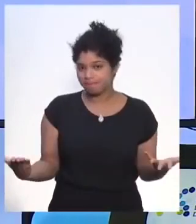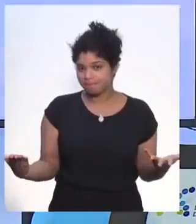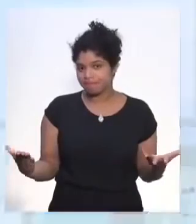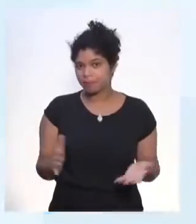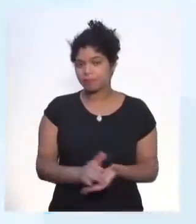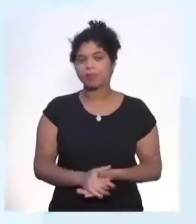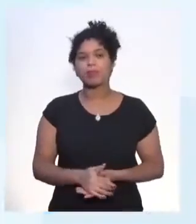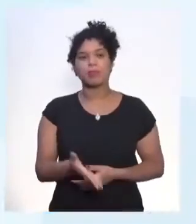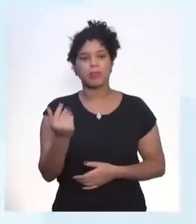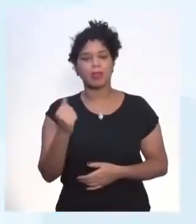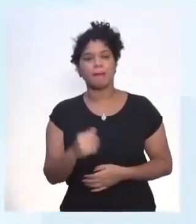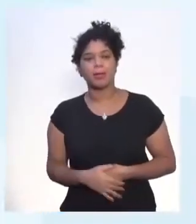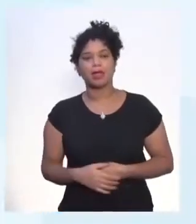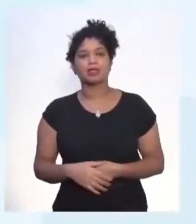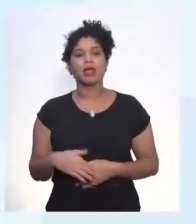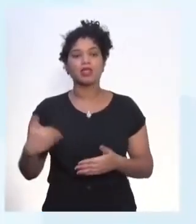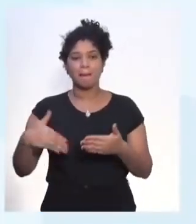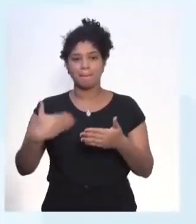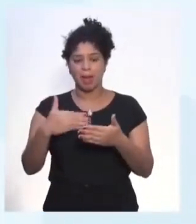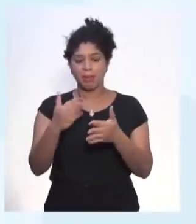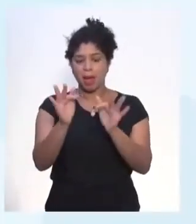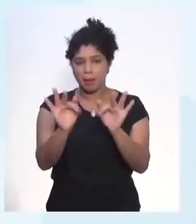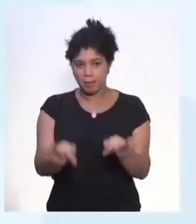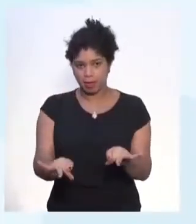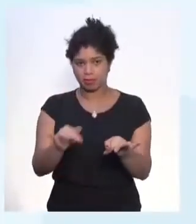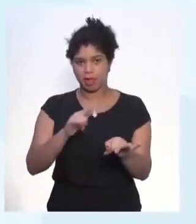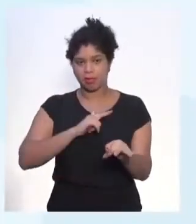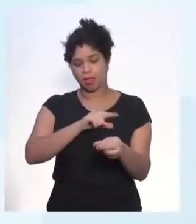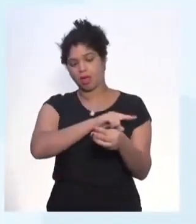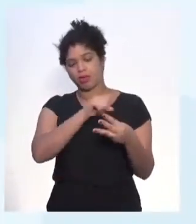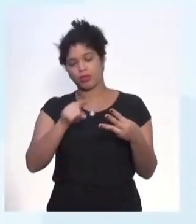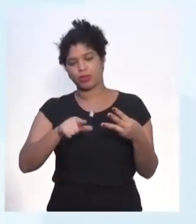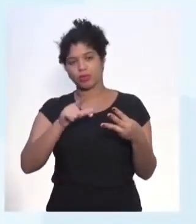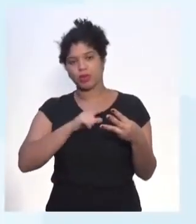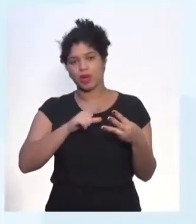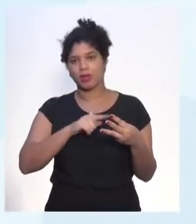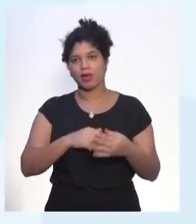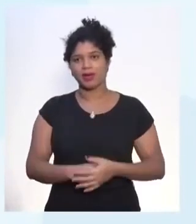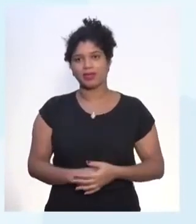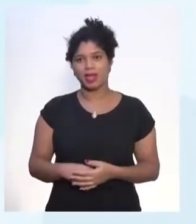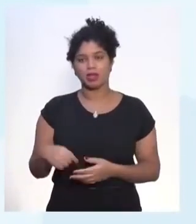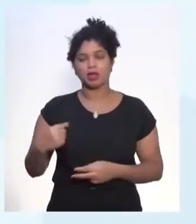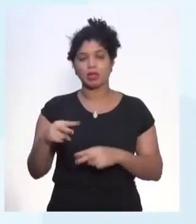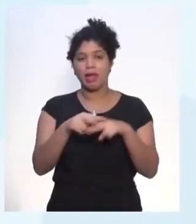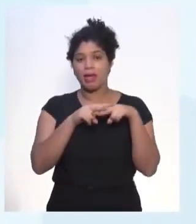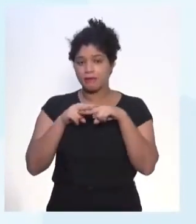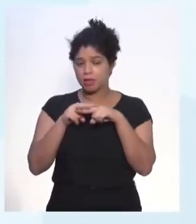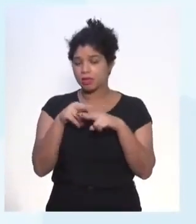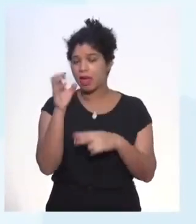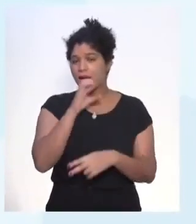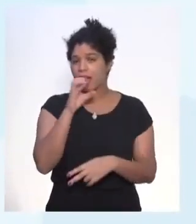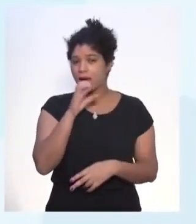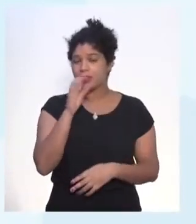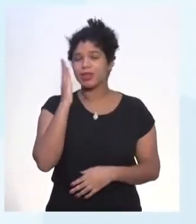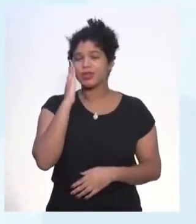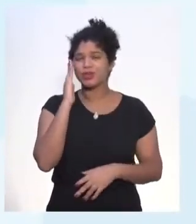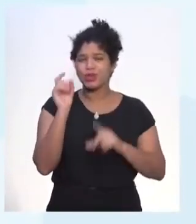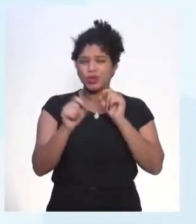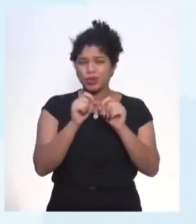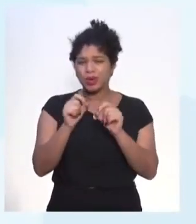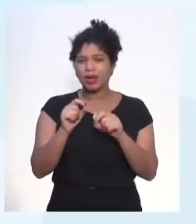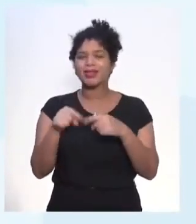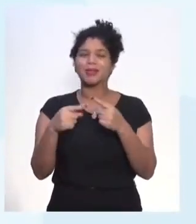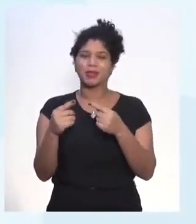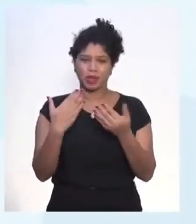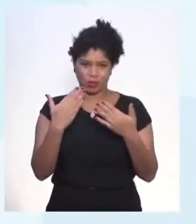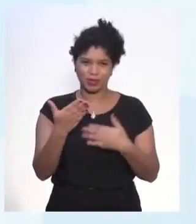gente, né, a gente já está caminhando daqui a pouco, né, para o final da nossa aula. Então, vamos dar uma revisadinha rápida, né, antes da gente dar um último